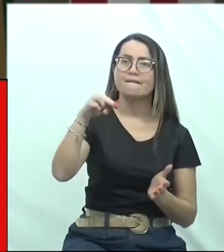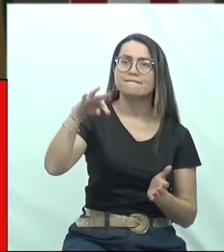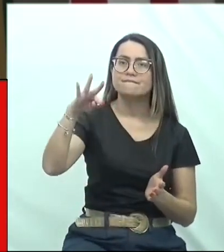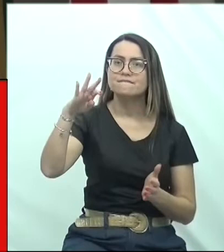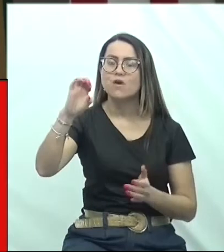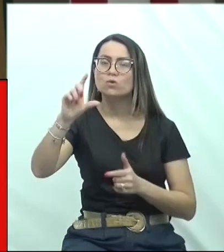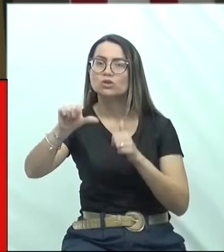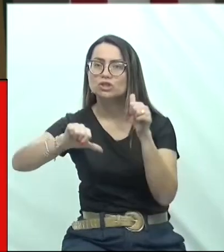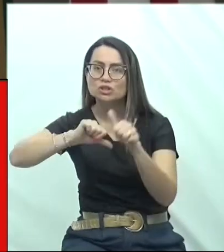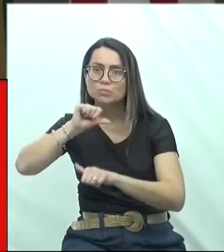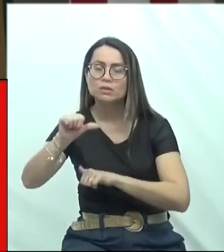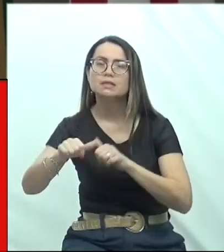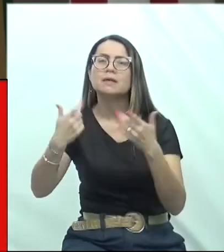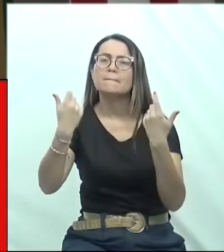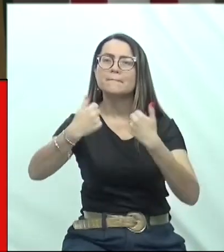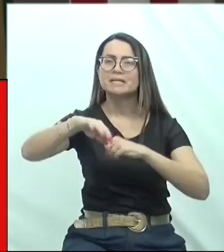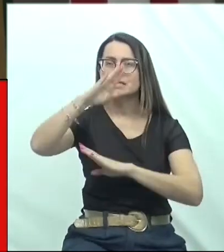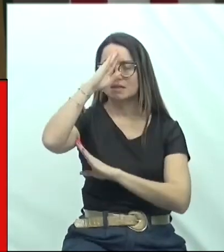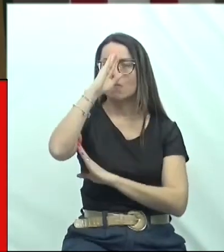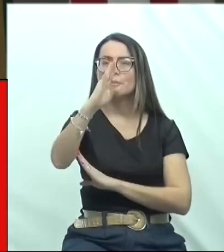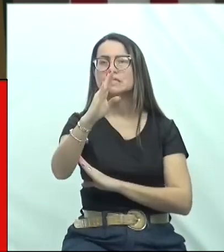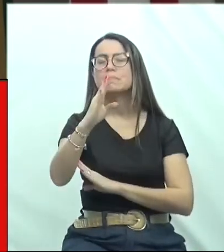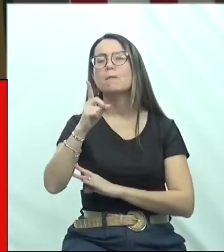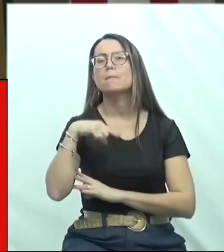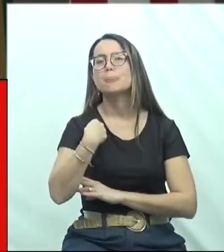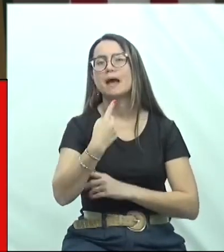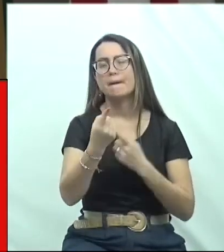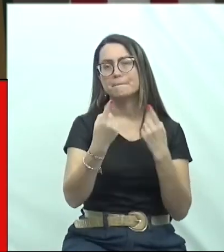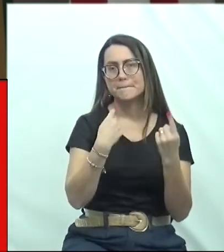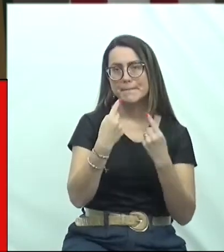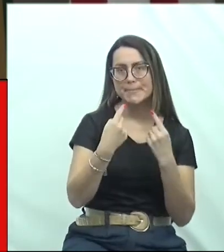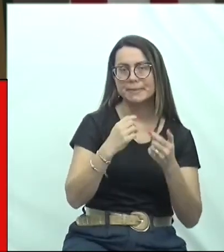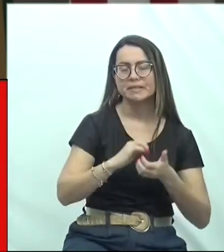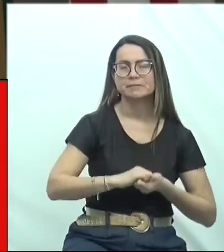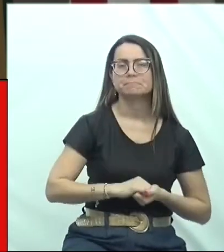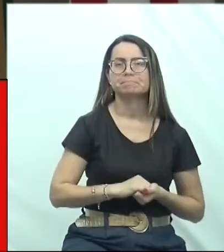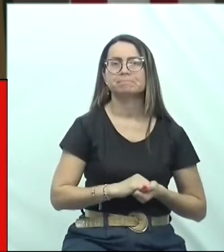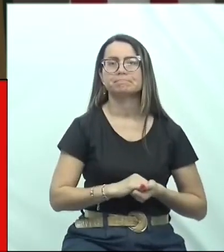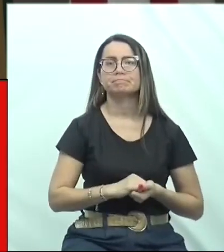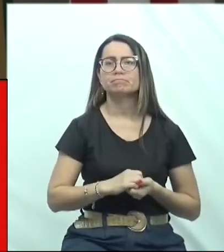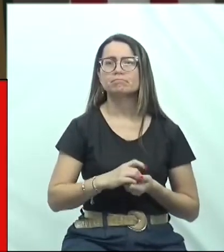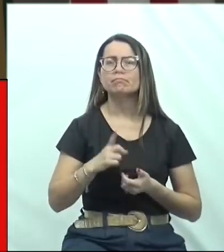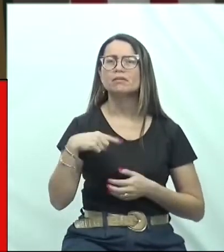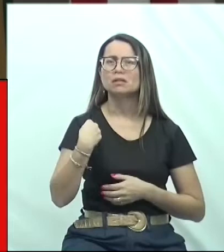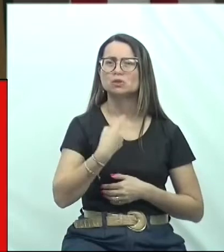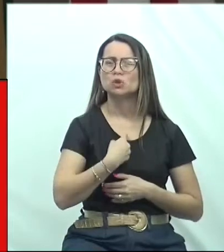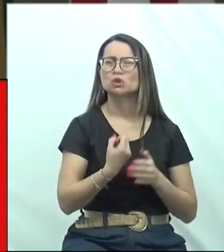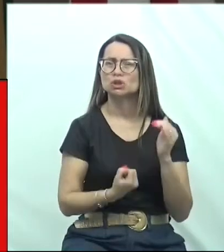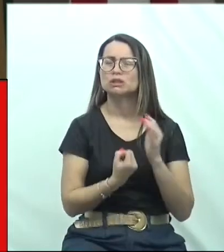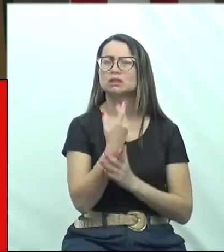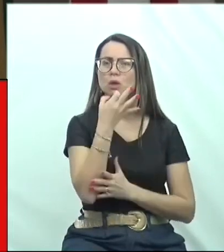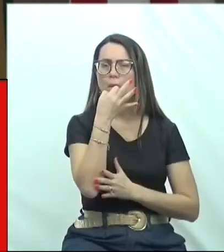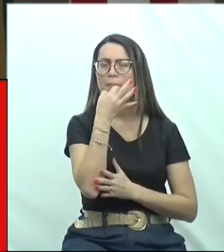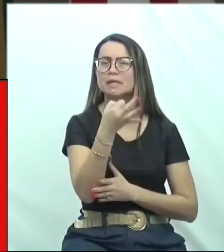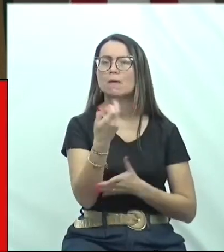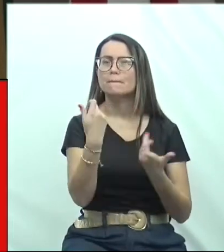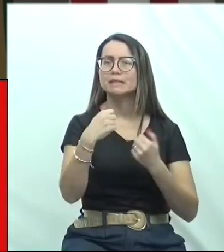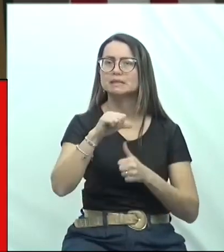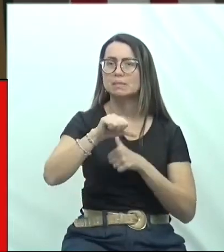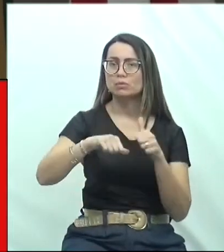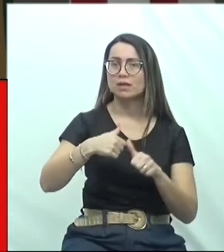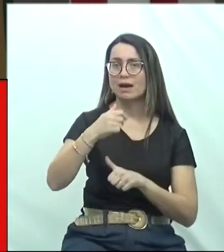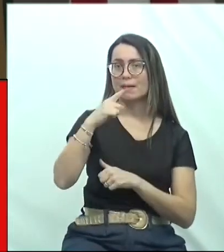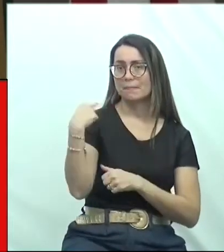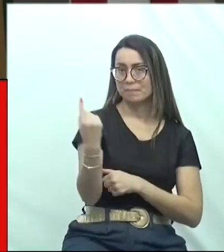bastante sinceridade, principalmente a gente que é vereadores, formadores de opiniões, e se não começar a mudar pela gente, vai